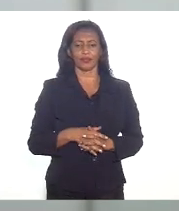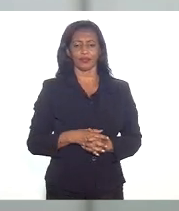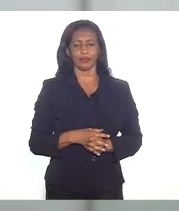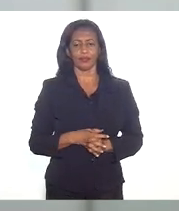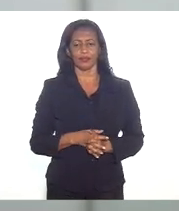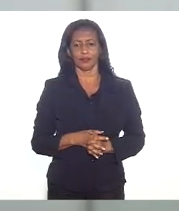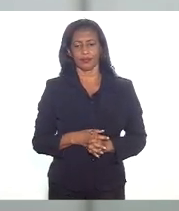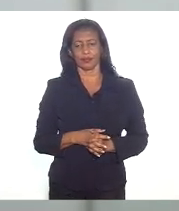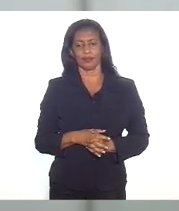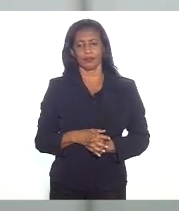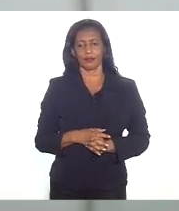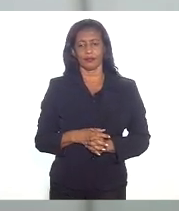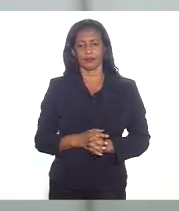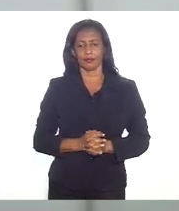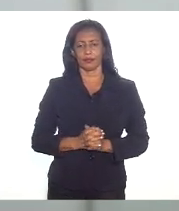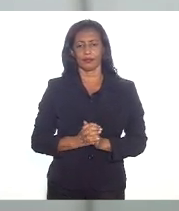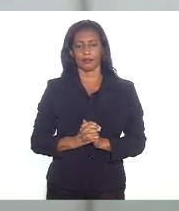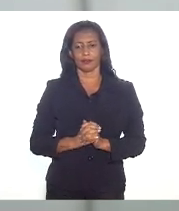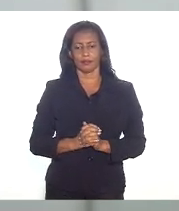Deixar. Vamos lá.